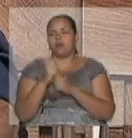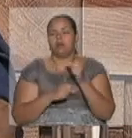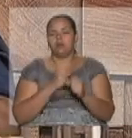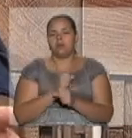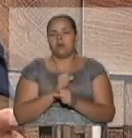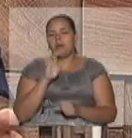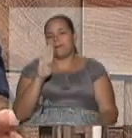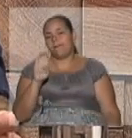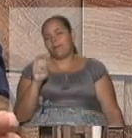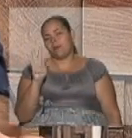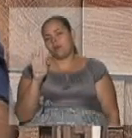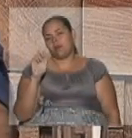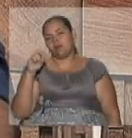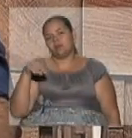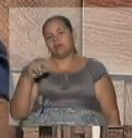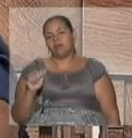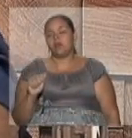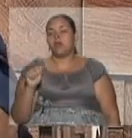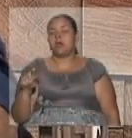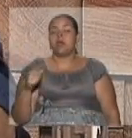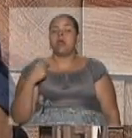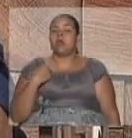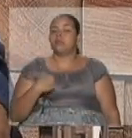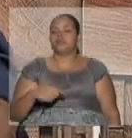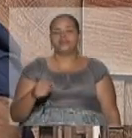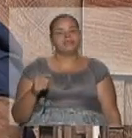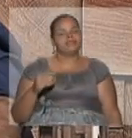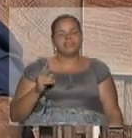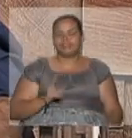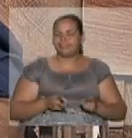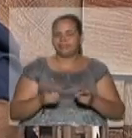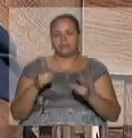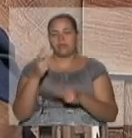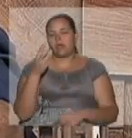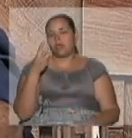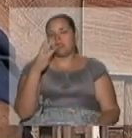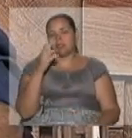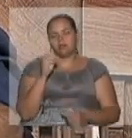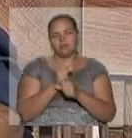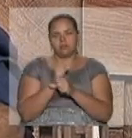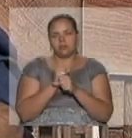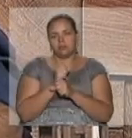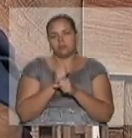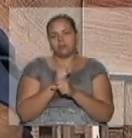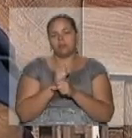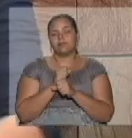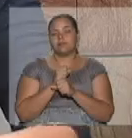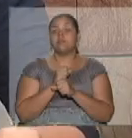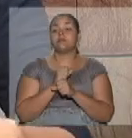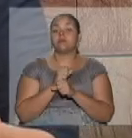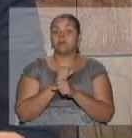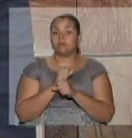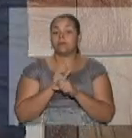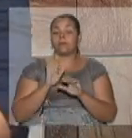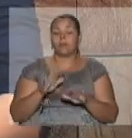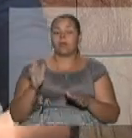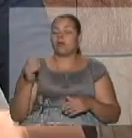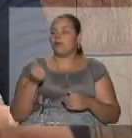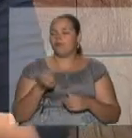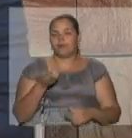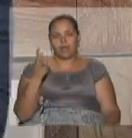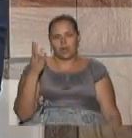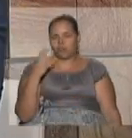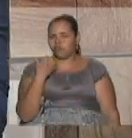Bethânia levou, comigo pelo menos, permaneceu 30. Mas passaram vários